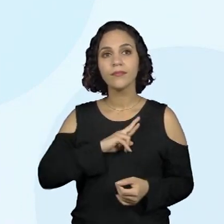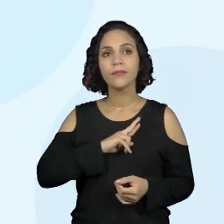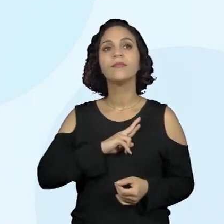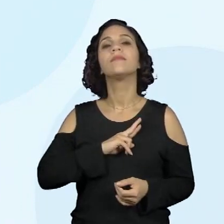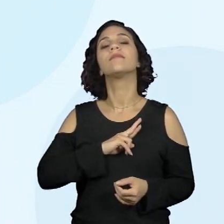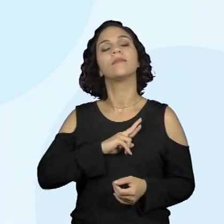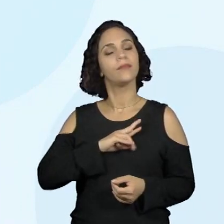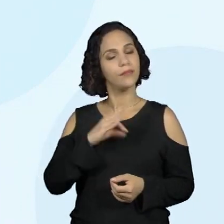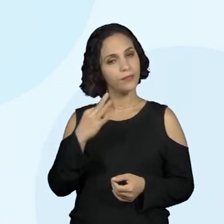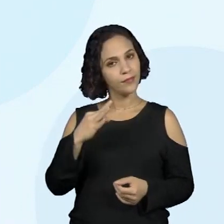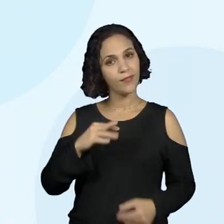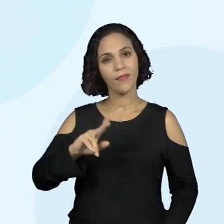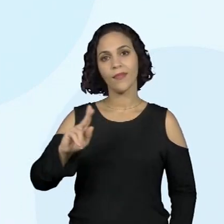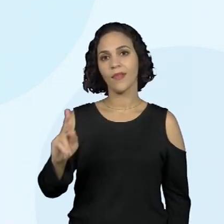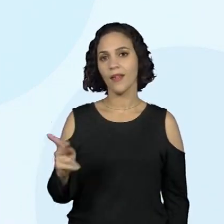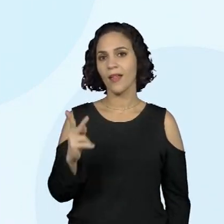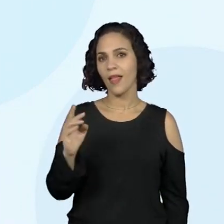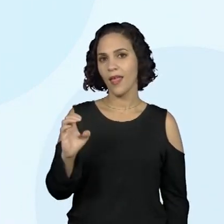Hexagonal.